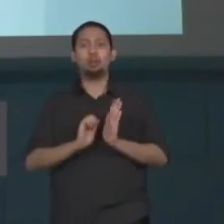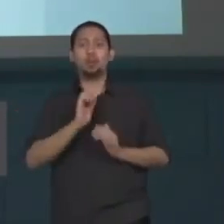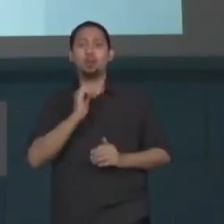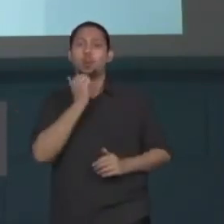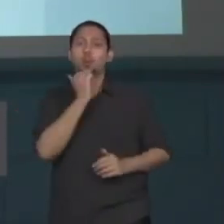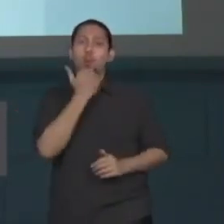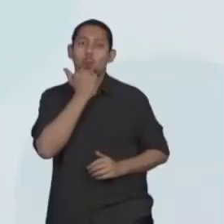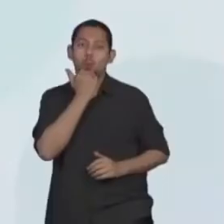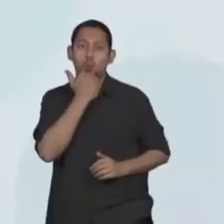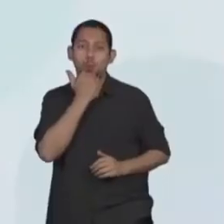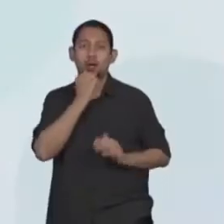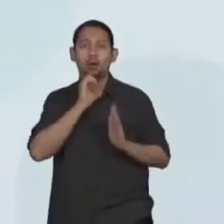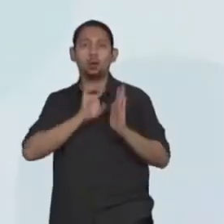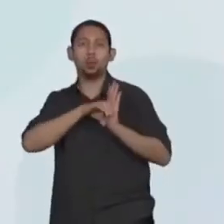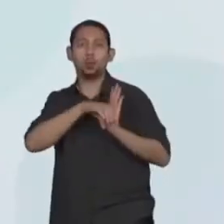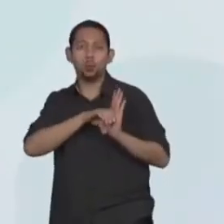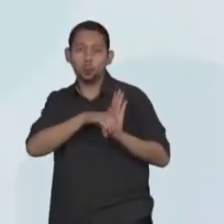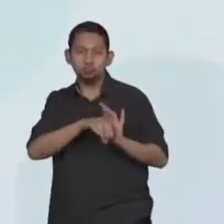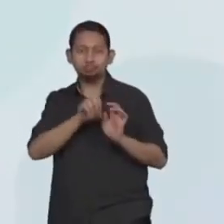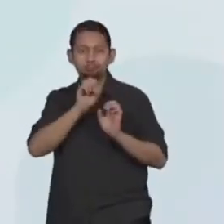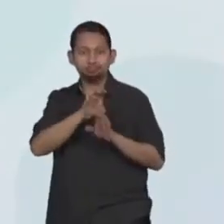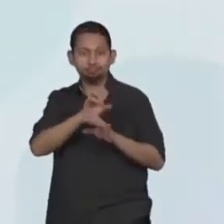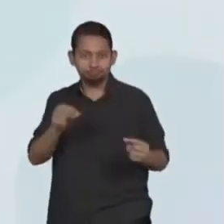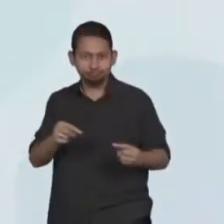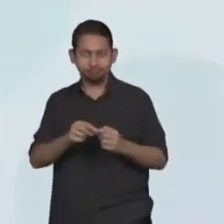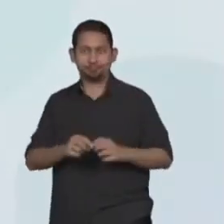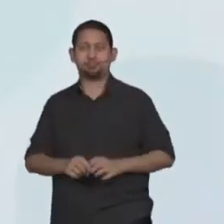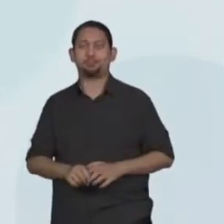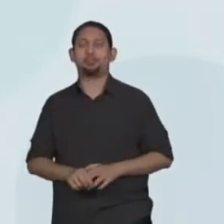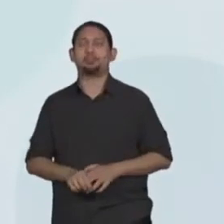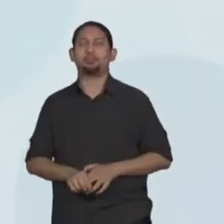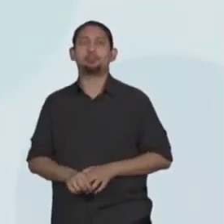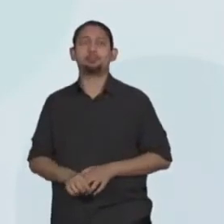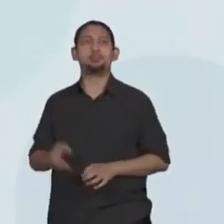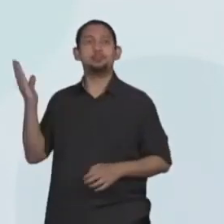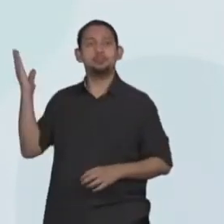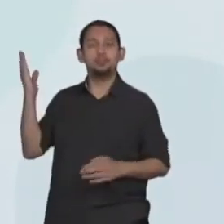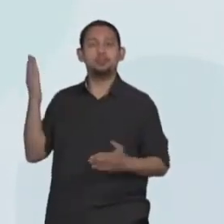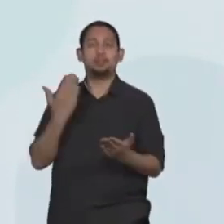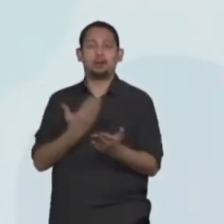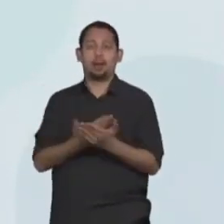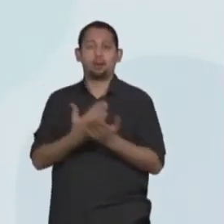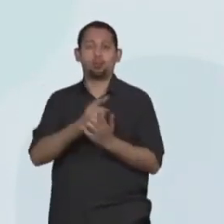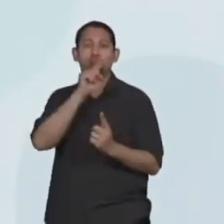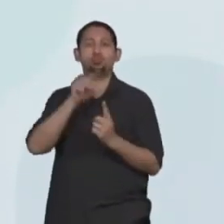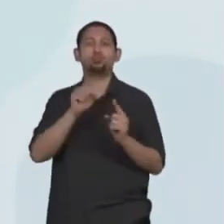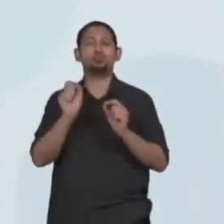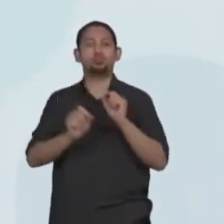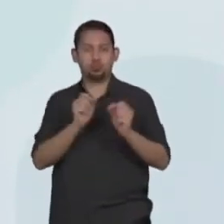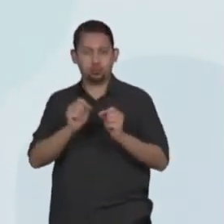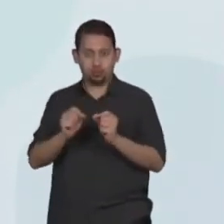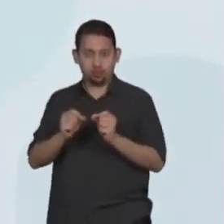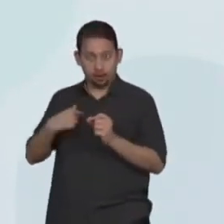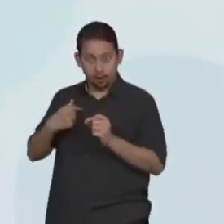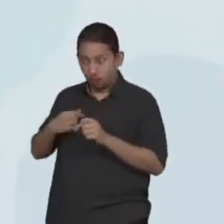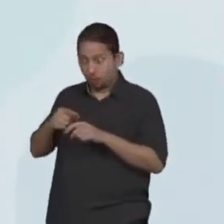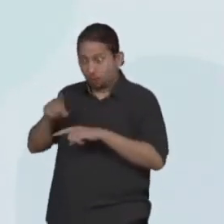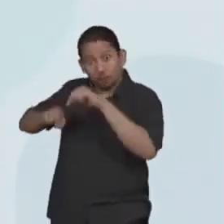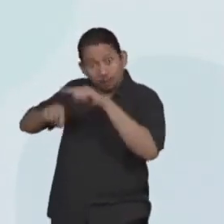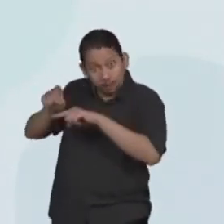essa produção. O objetivo principal da aula é construir artefatos robóticos